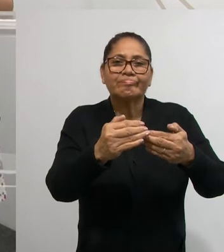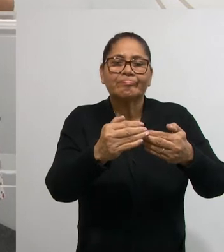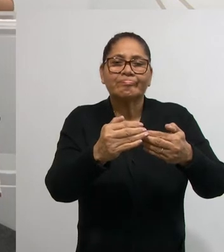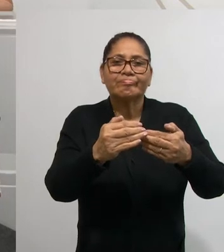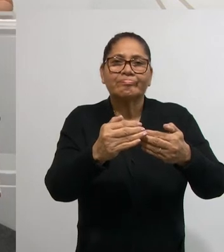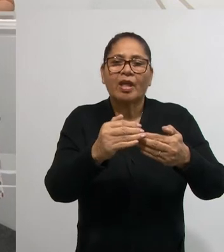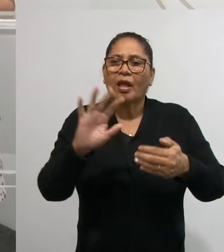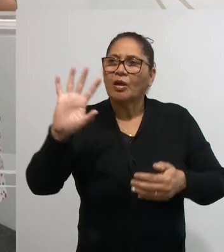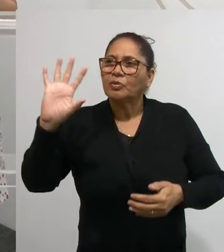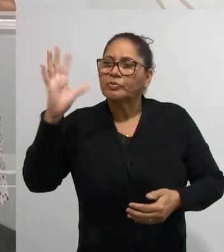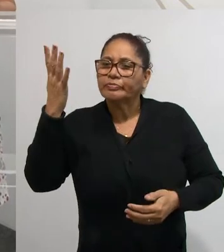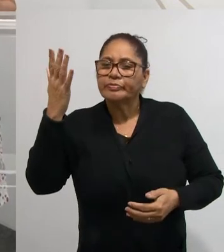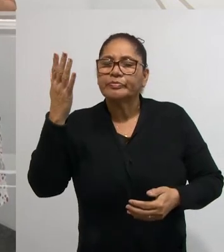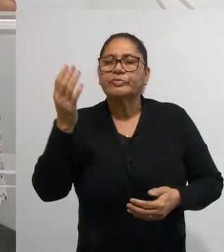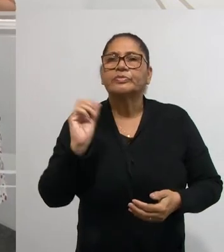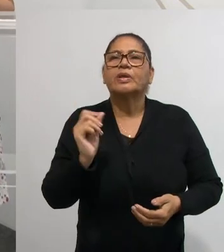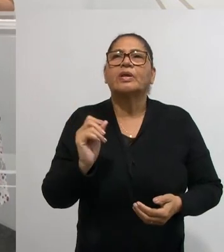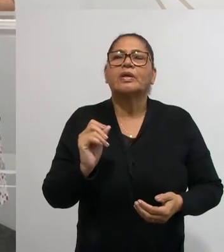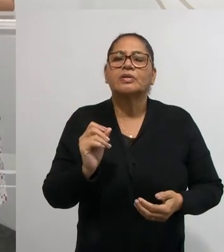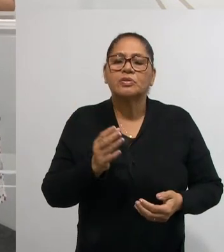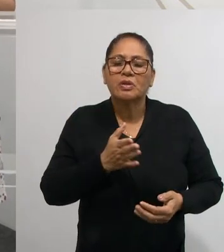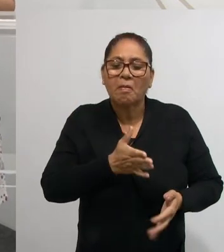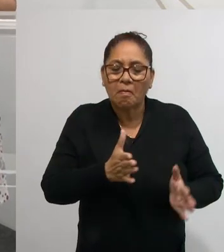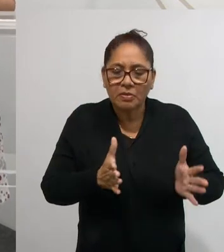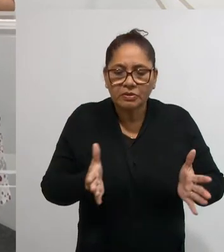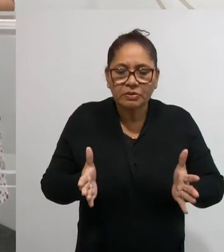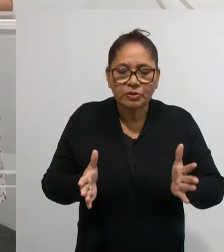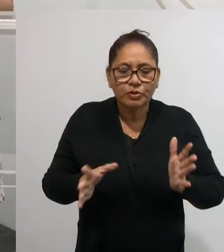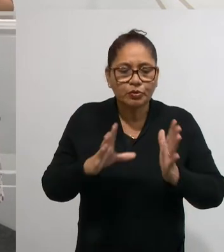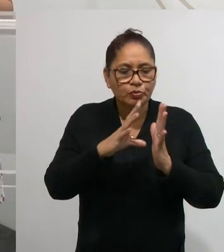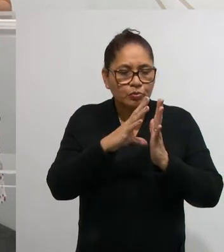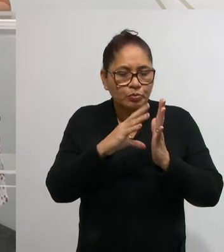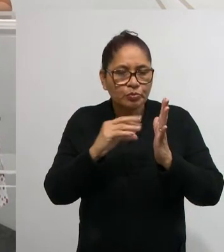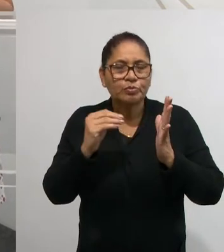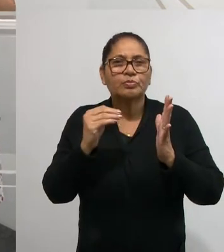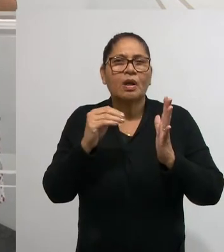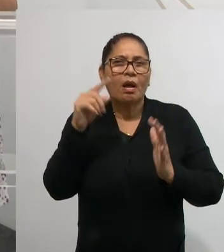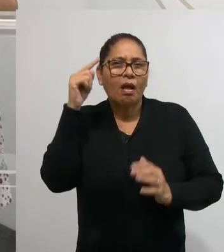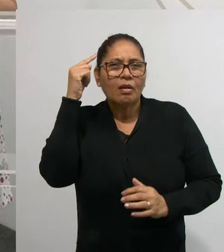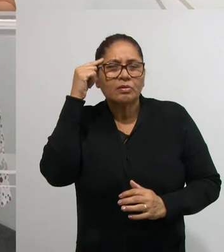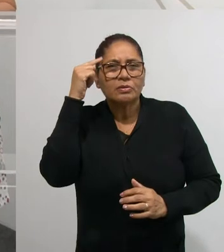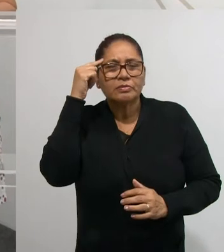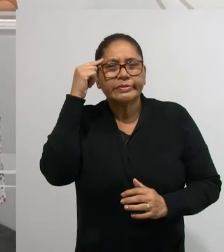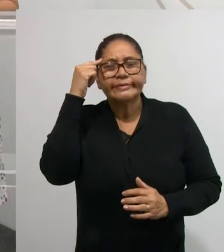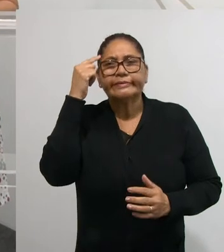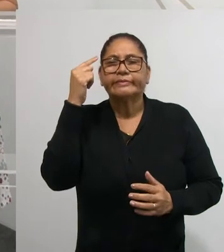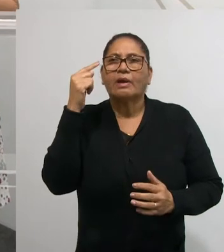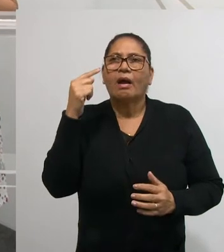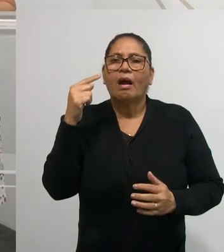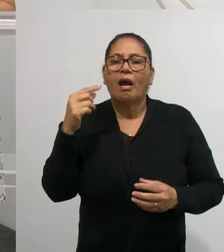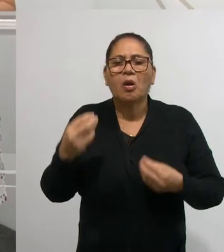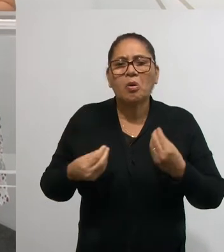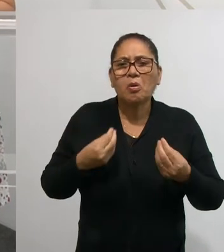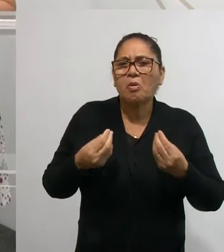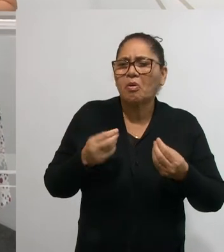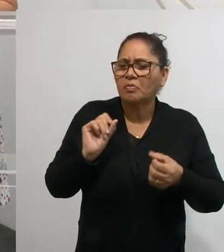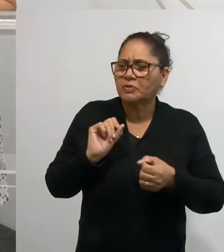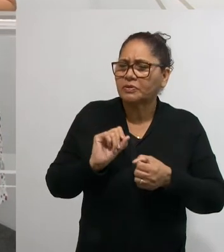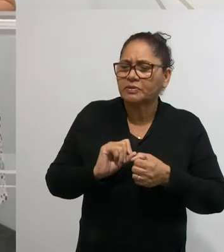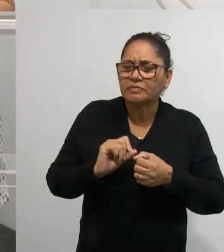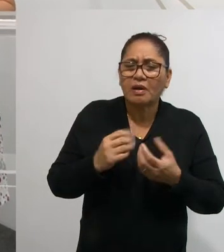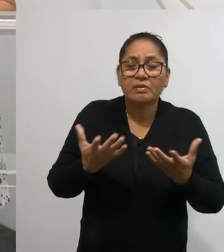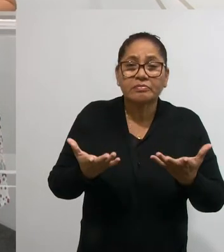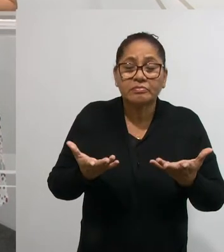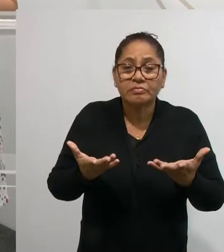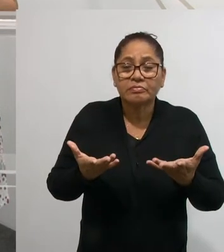dá que se constitui a partir do modelo dialético ação-reflexão-ação então isso faz com que cada